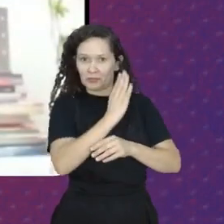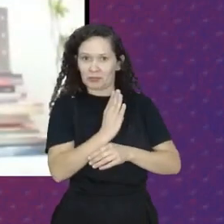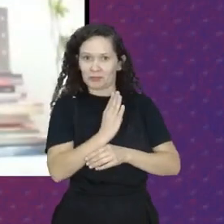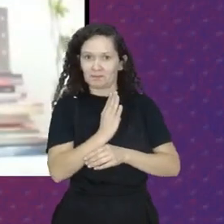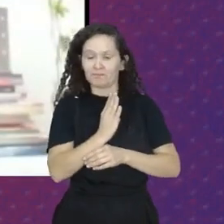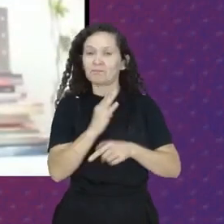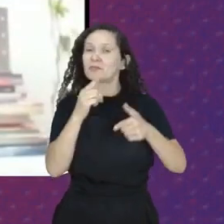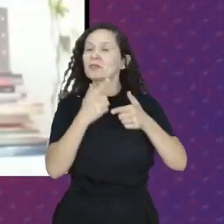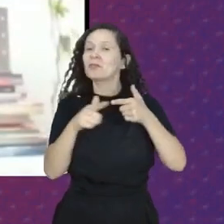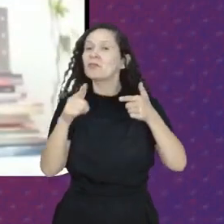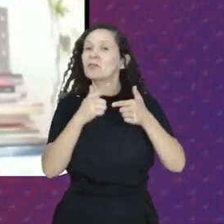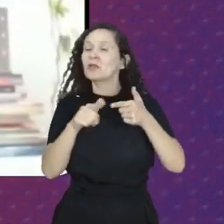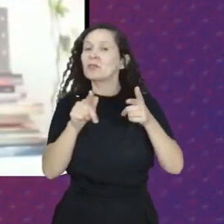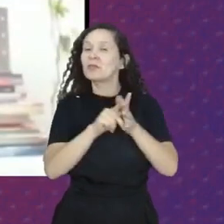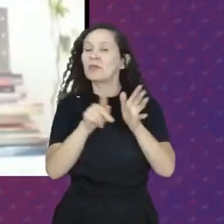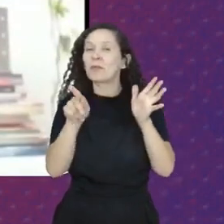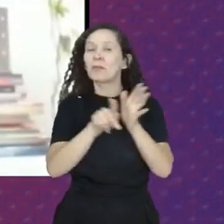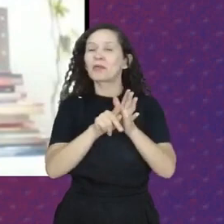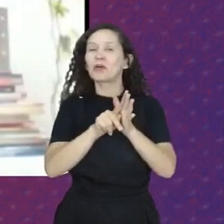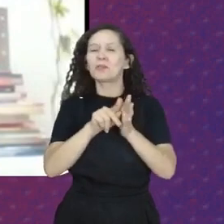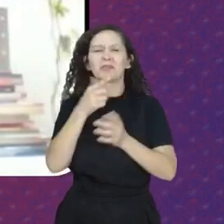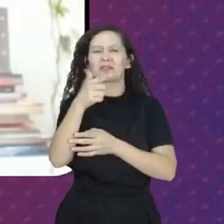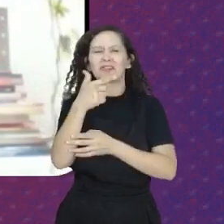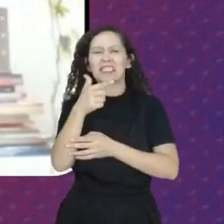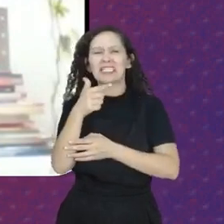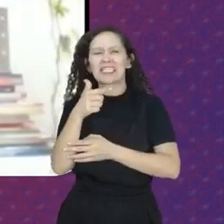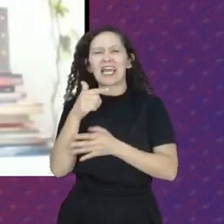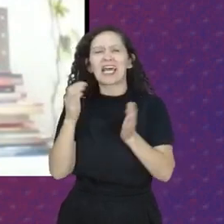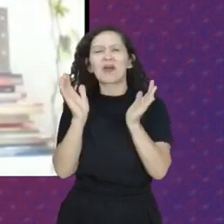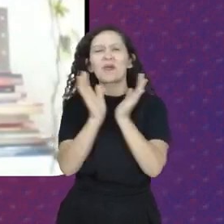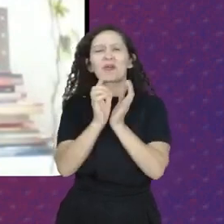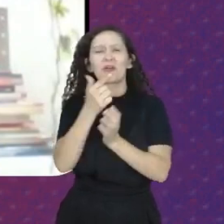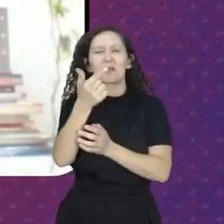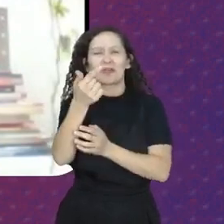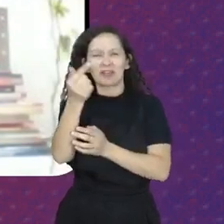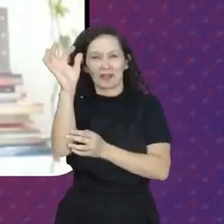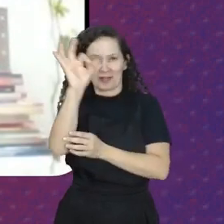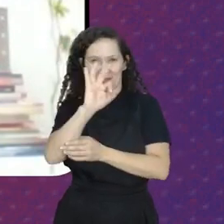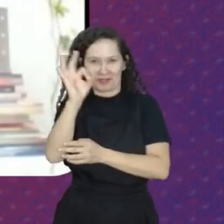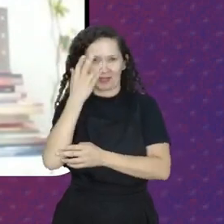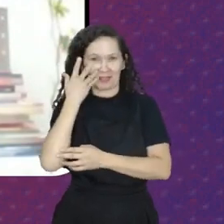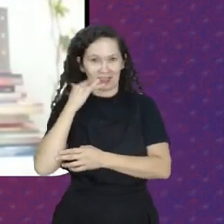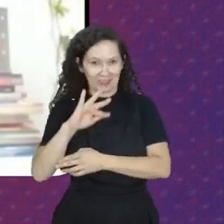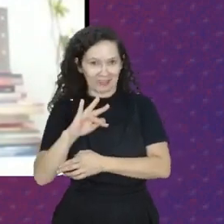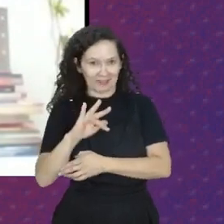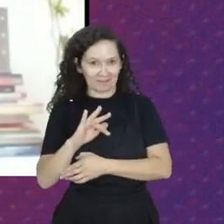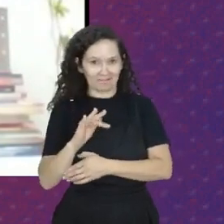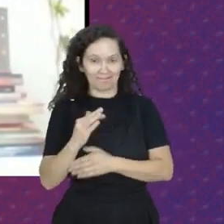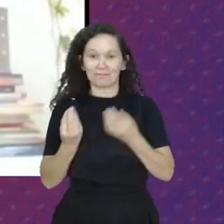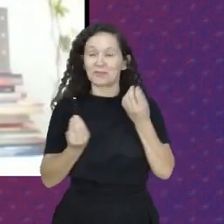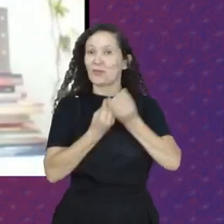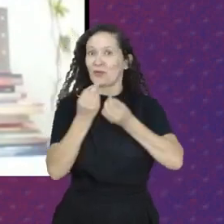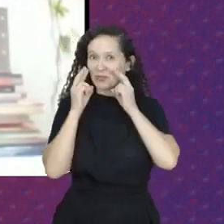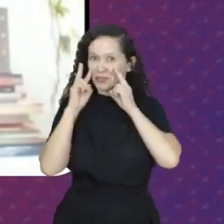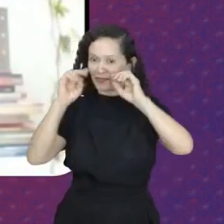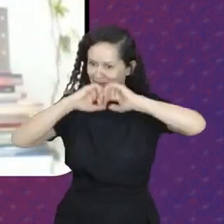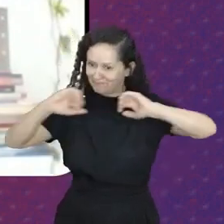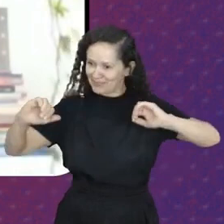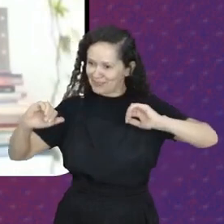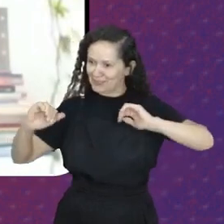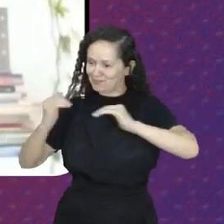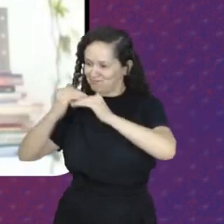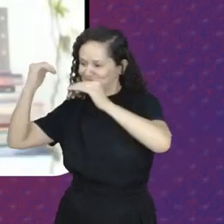esse problema não atinge nem 7% das crianças. Então, aí já mora uma enorme desigualdade